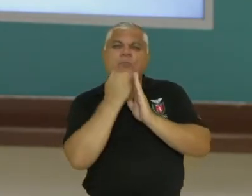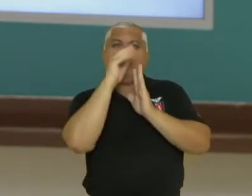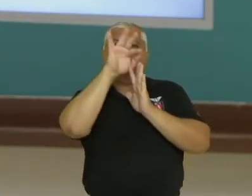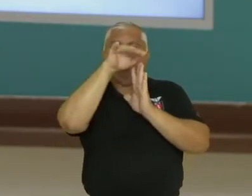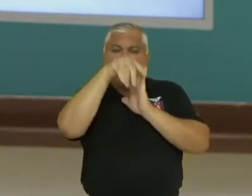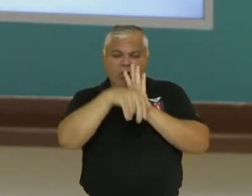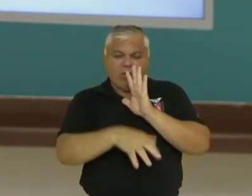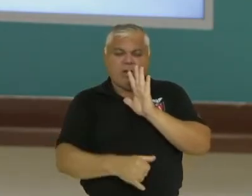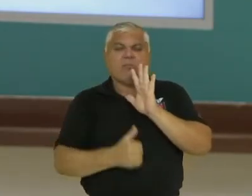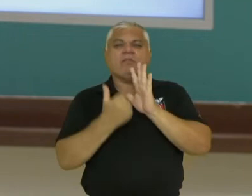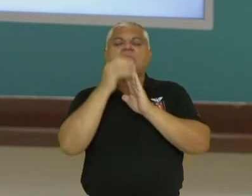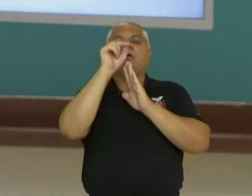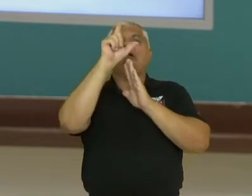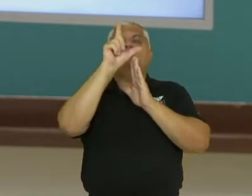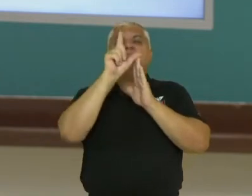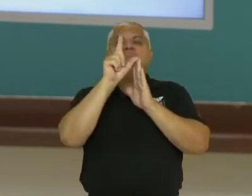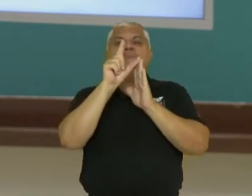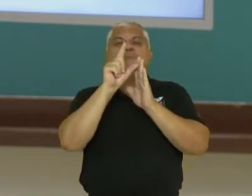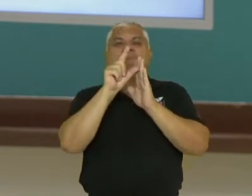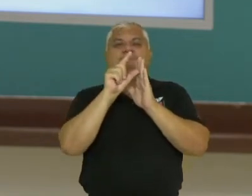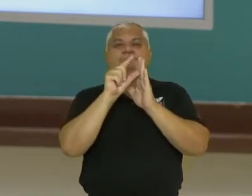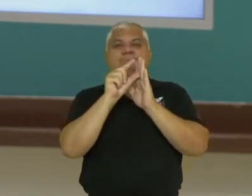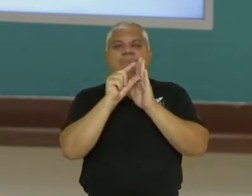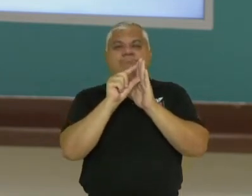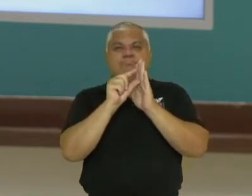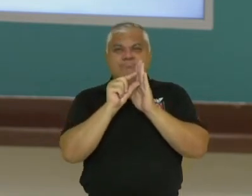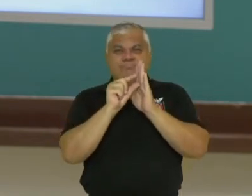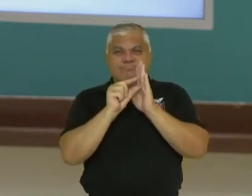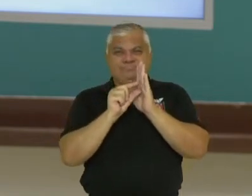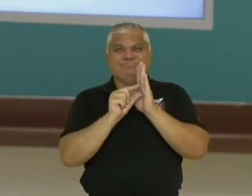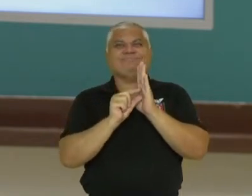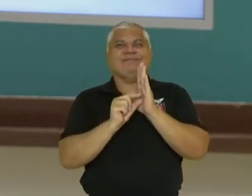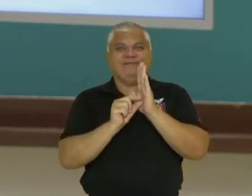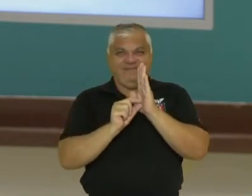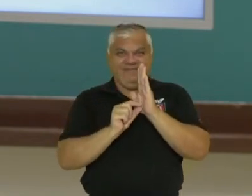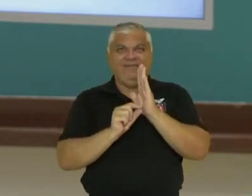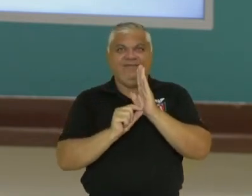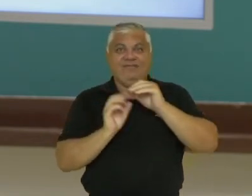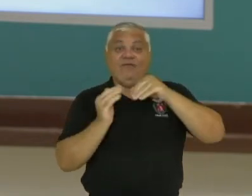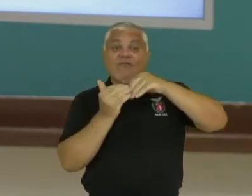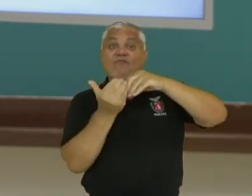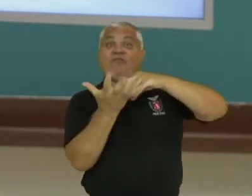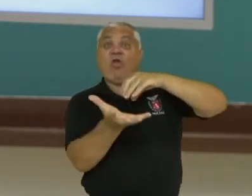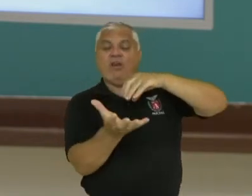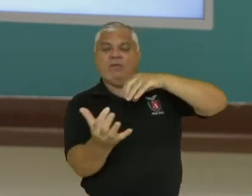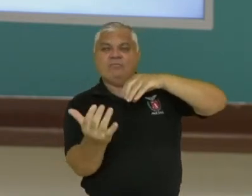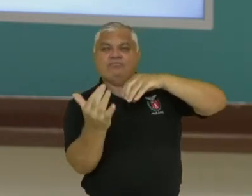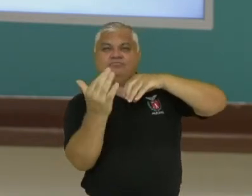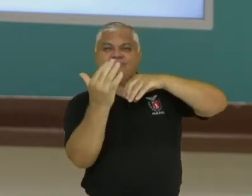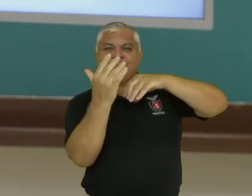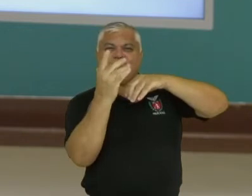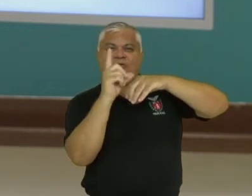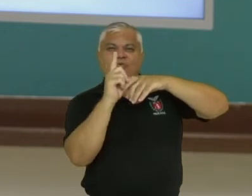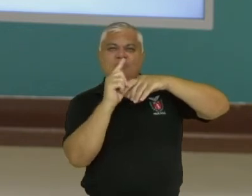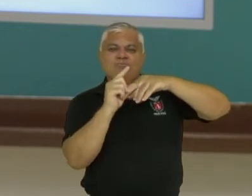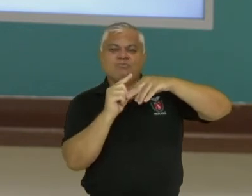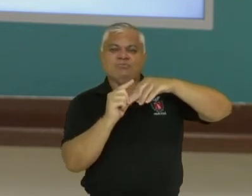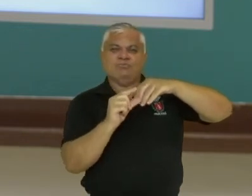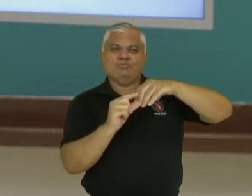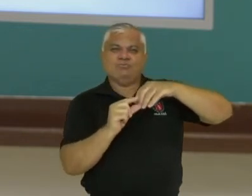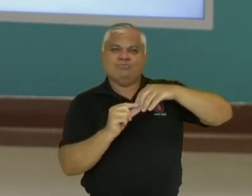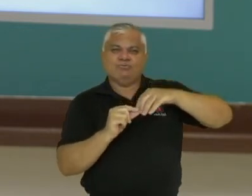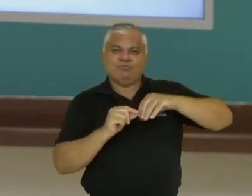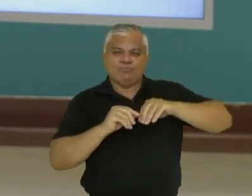a esfriar. Lembra? Da parte mais externa para a parte mais interna. E depois, a